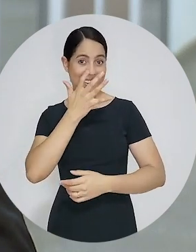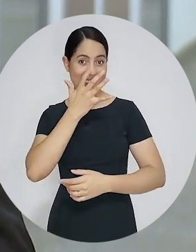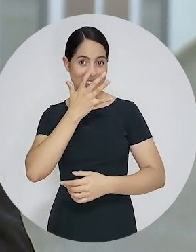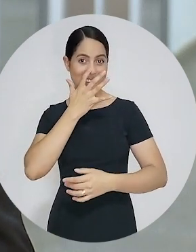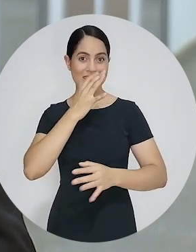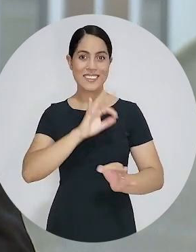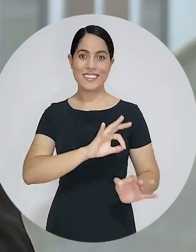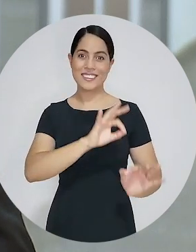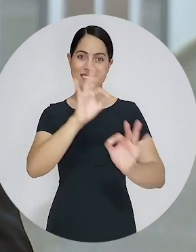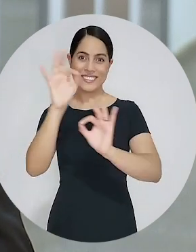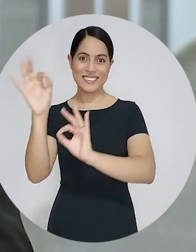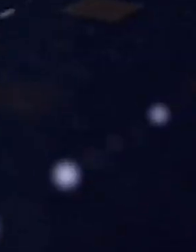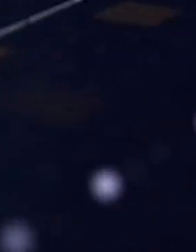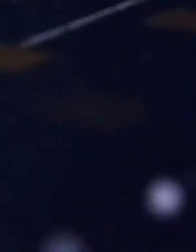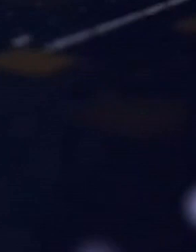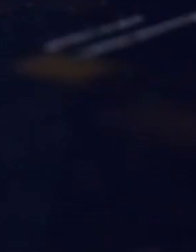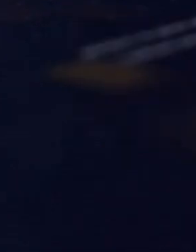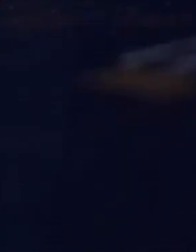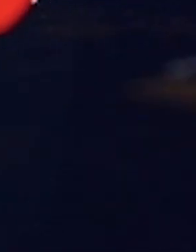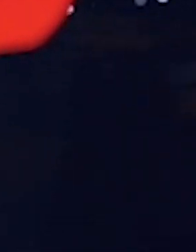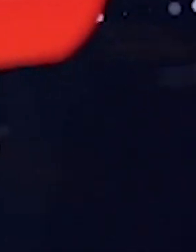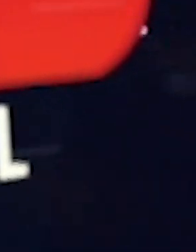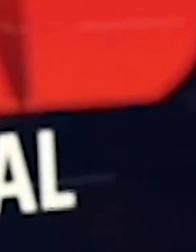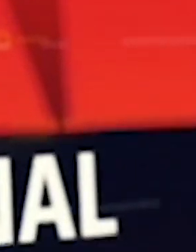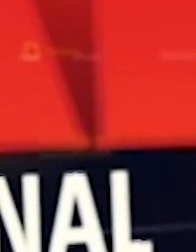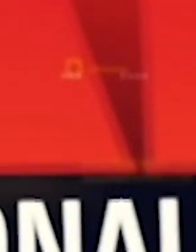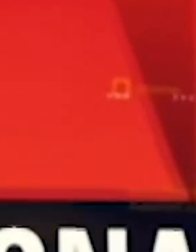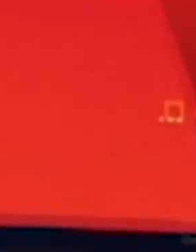gente, já estamos no ar.